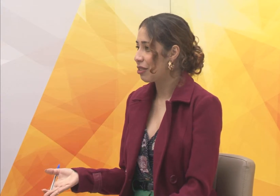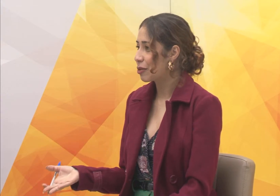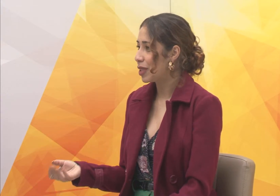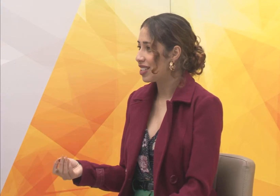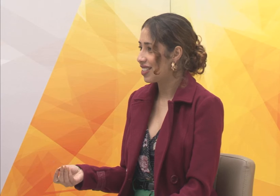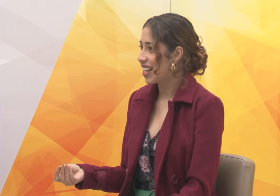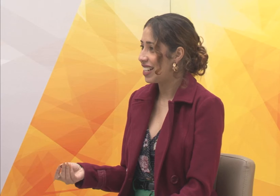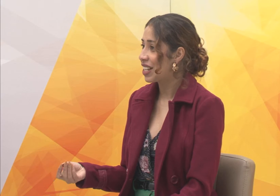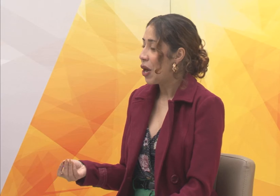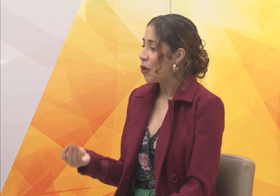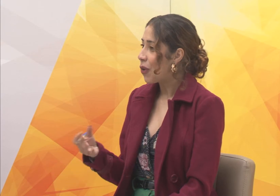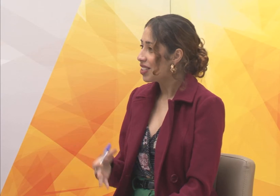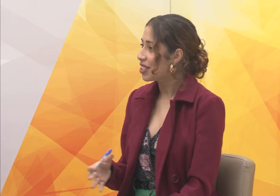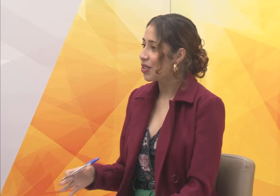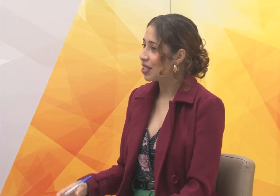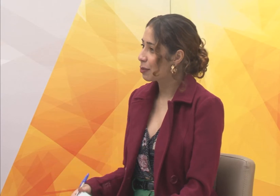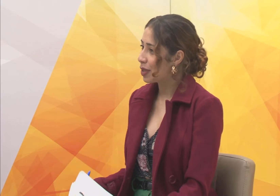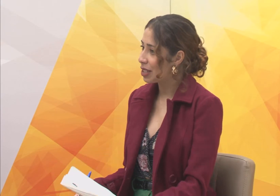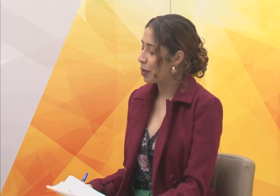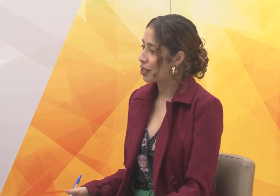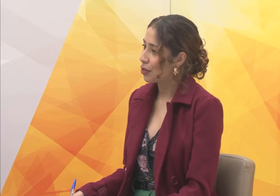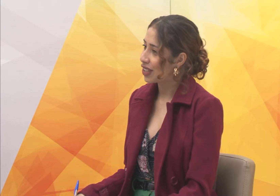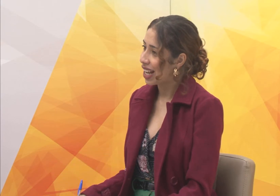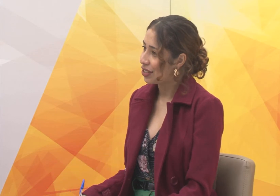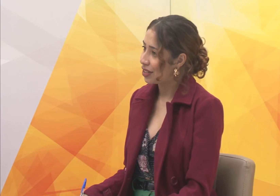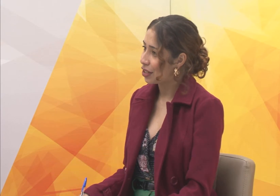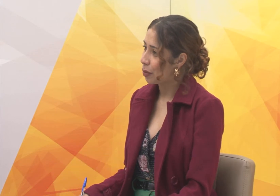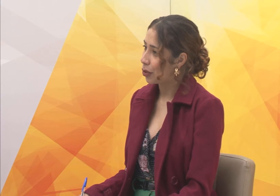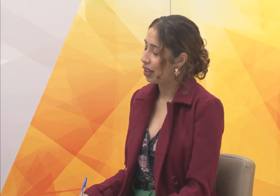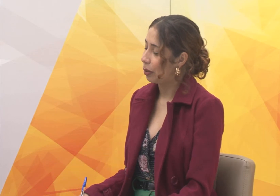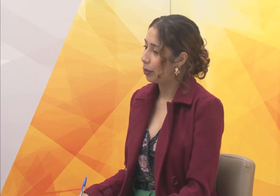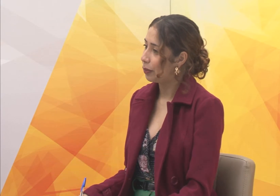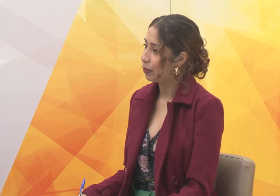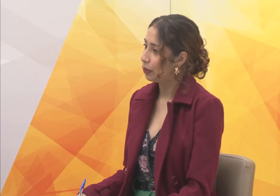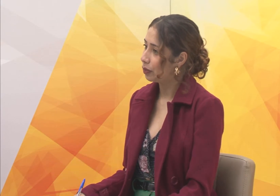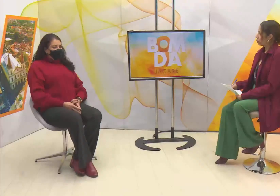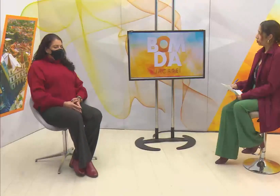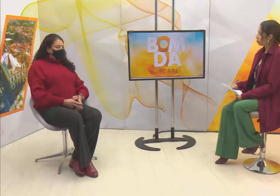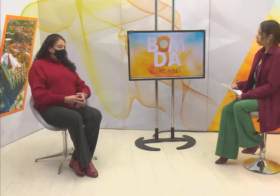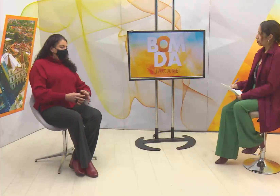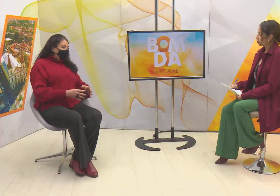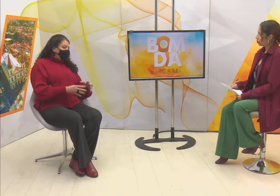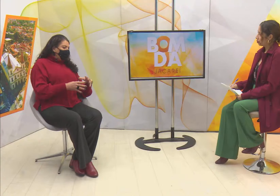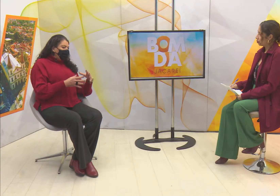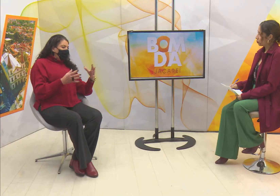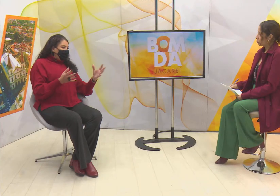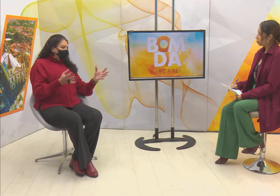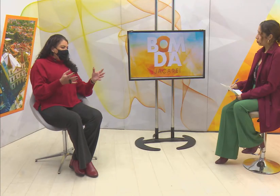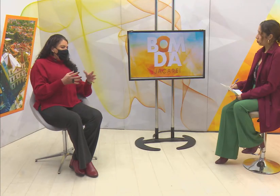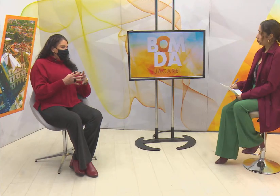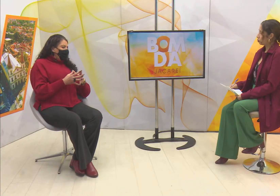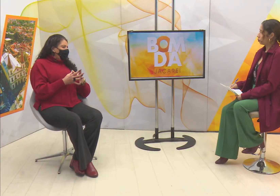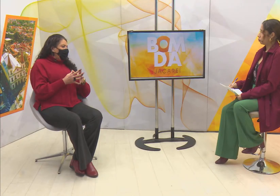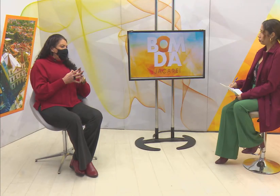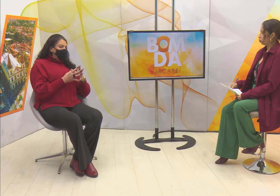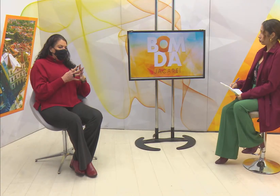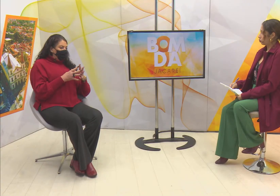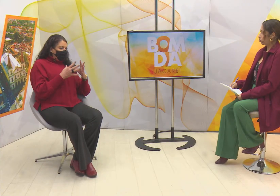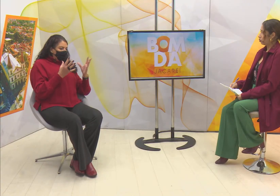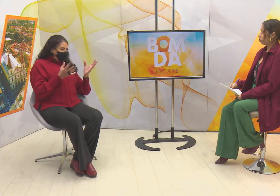voltaram com as aulas presenciais. Quais que são as principais atividades desse programa? Na realidade, passa por 10